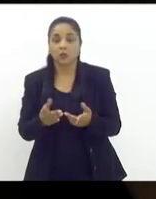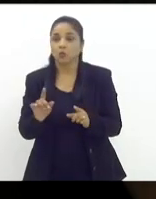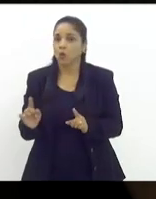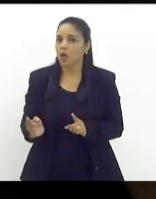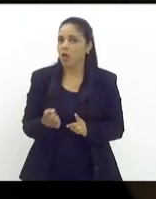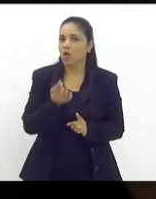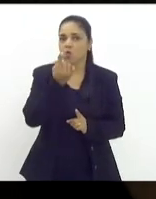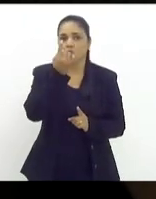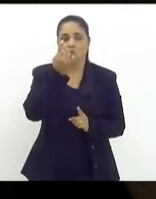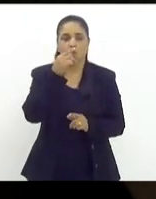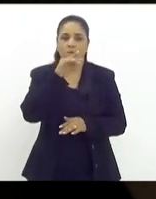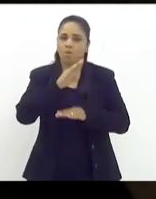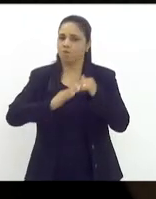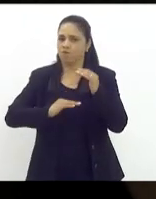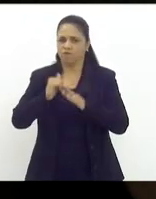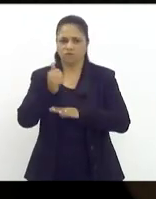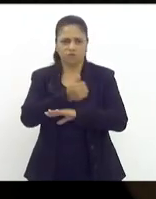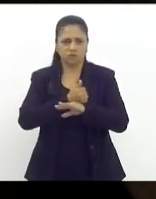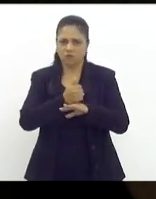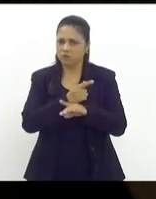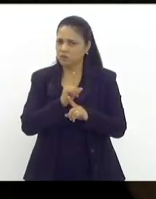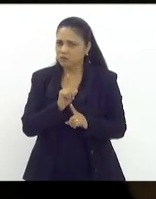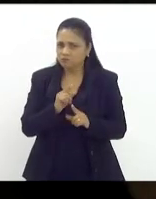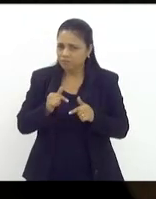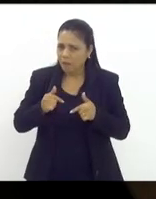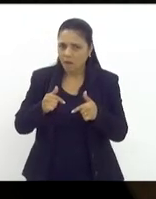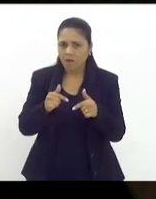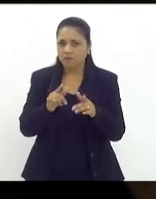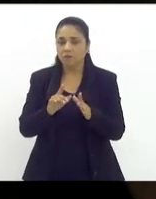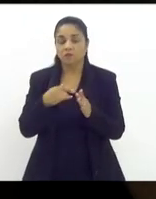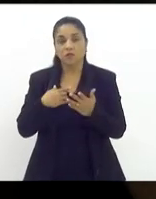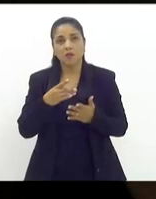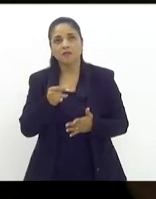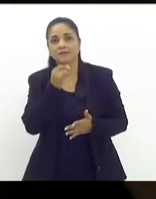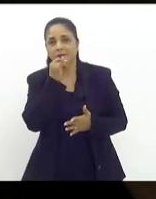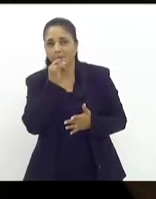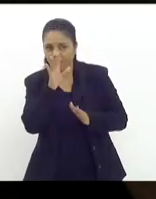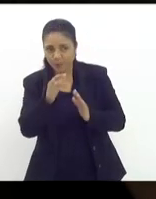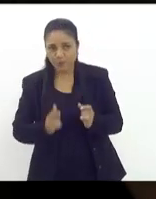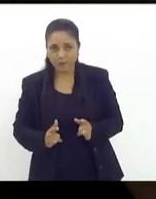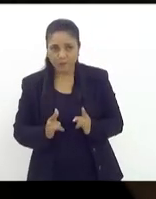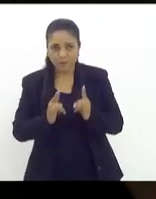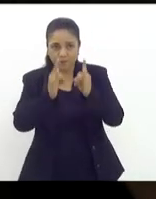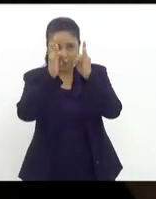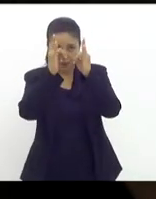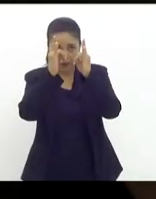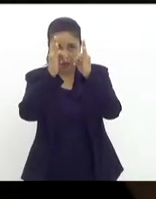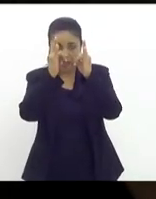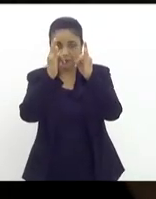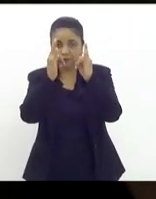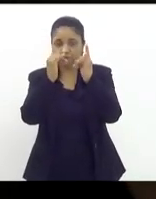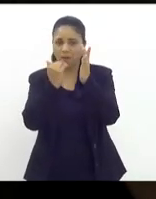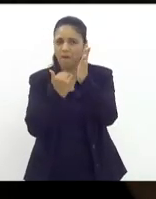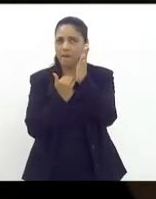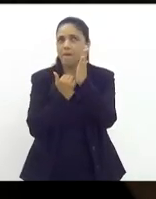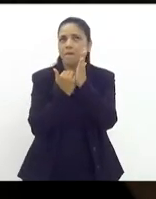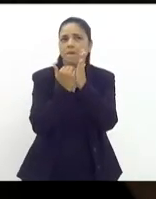único profissional. Porque se eu pegar um prédio de grandes